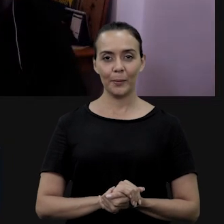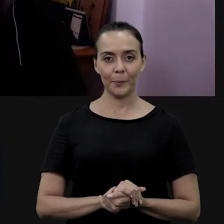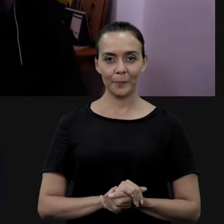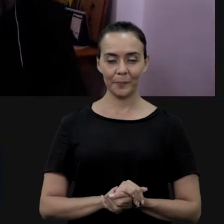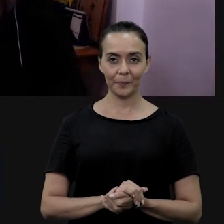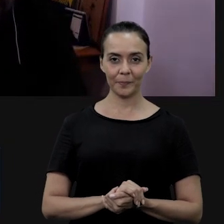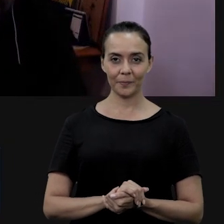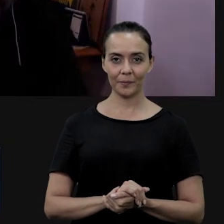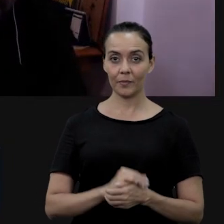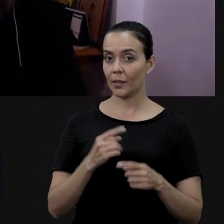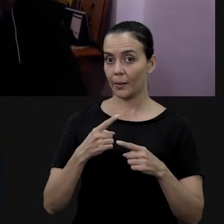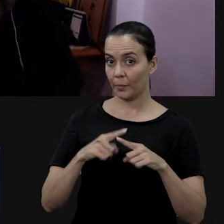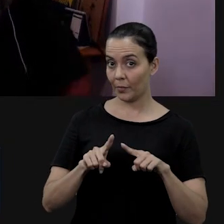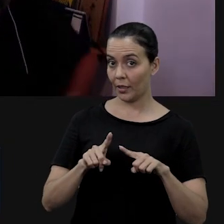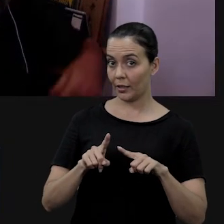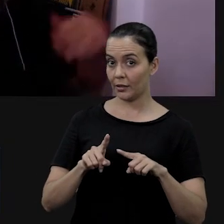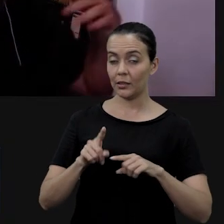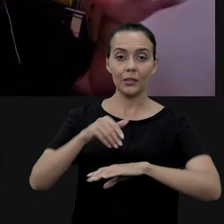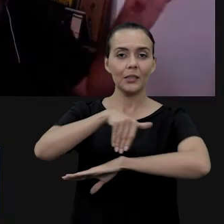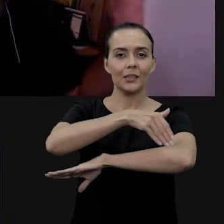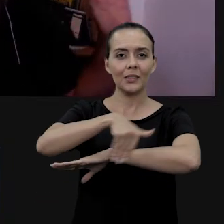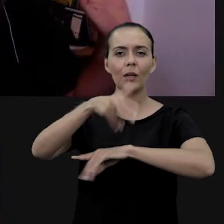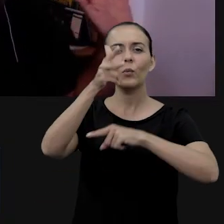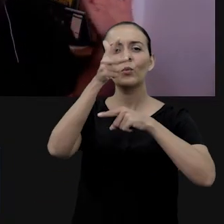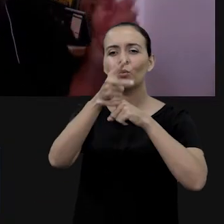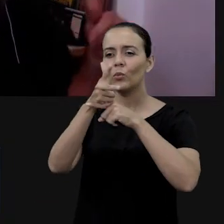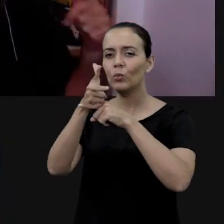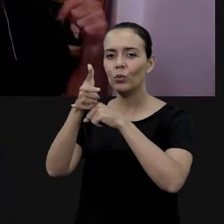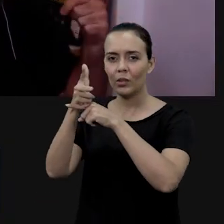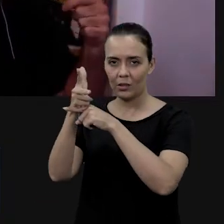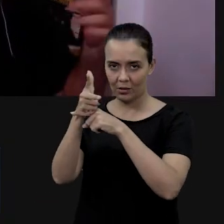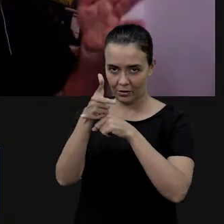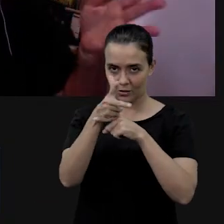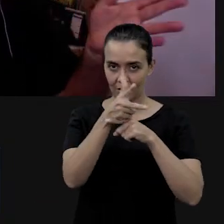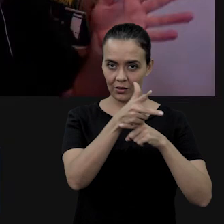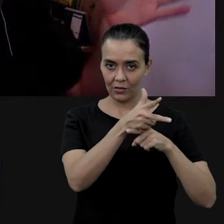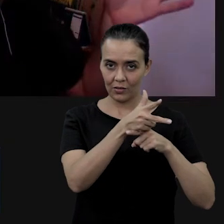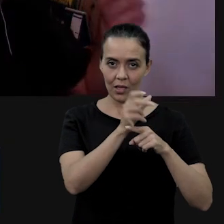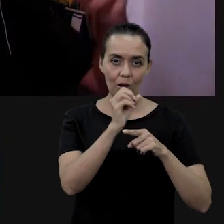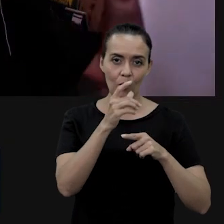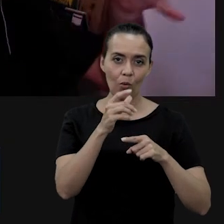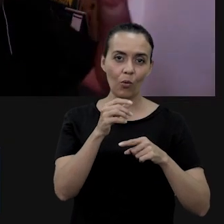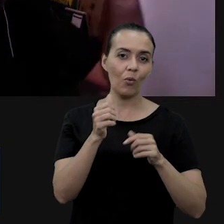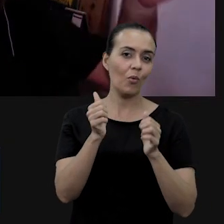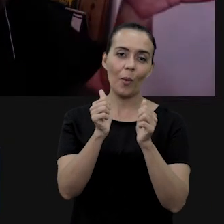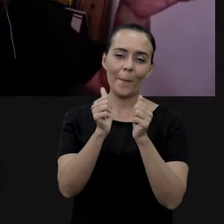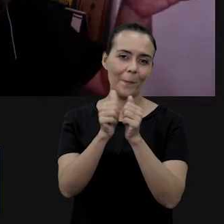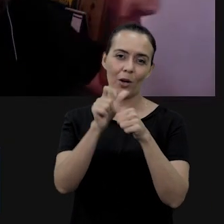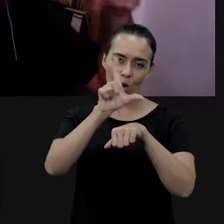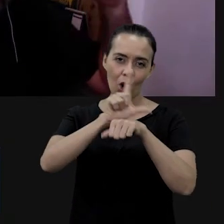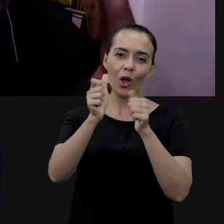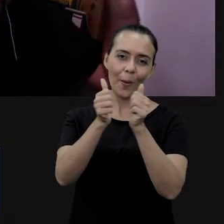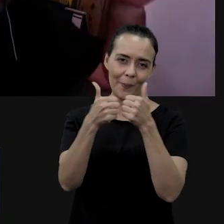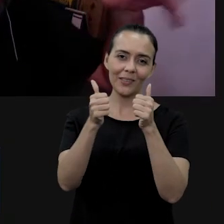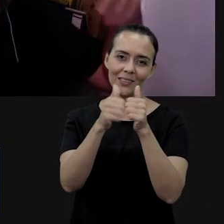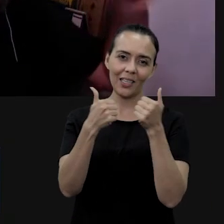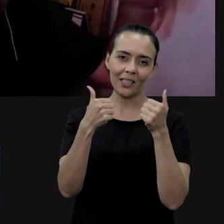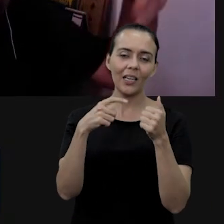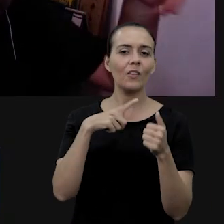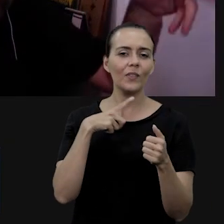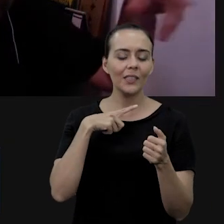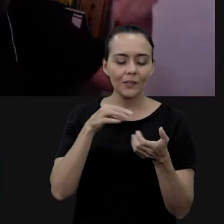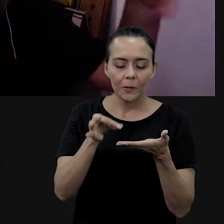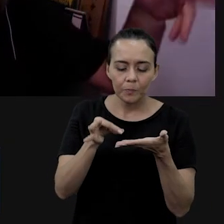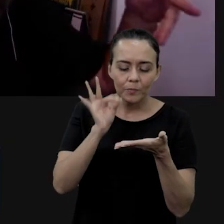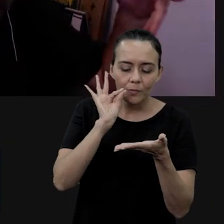distração. Mas o documentário ele está mostrando ali, se eu estou filmando num café, numa padaria, vai ter som